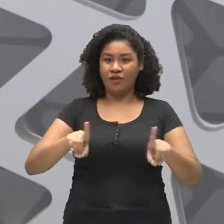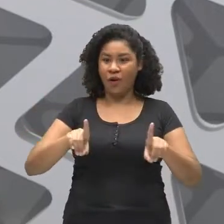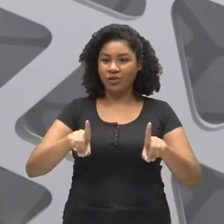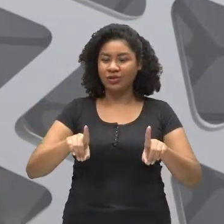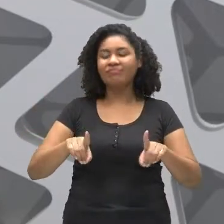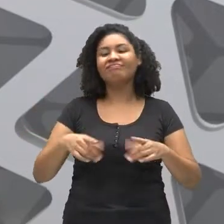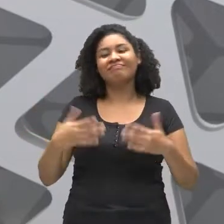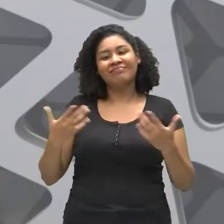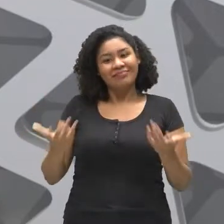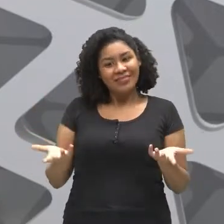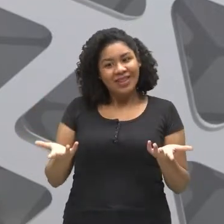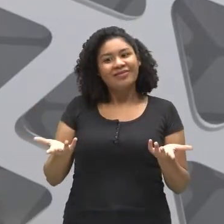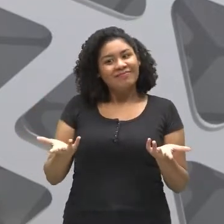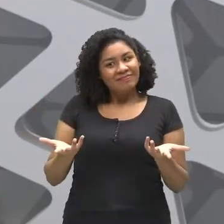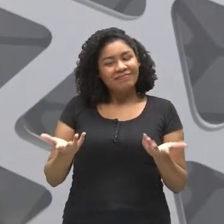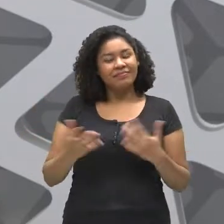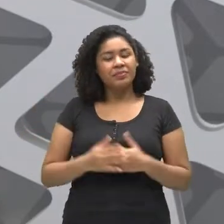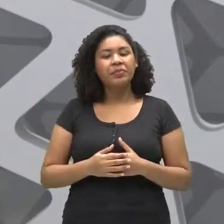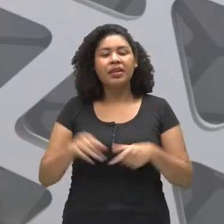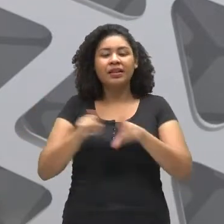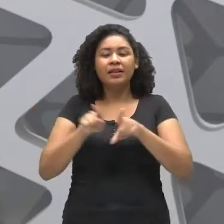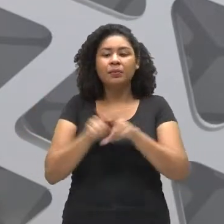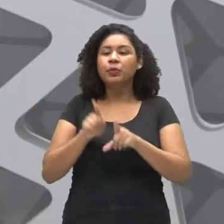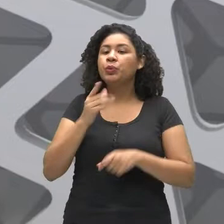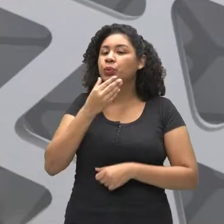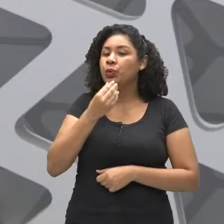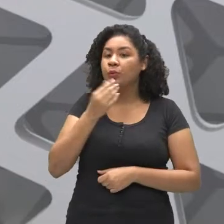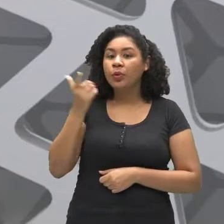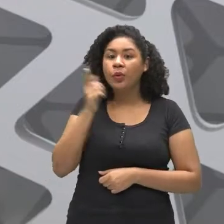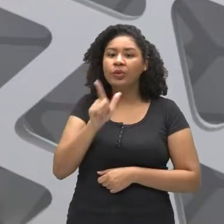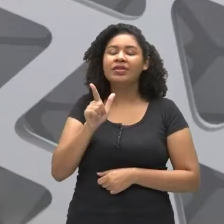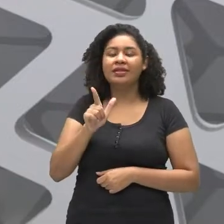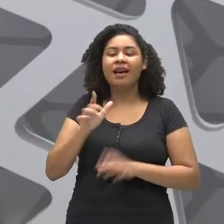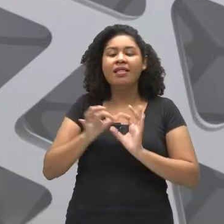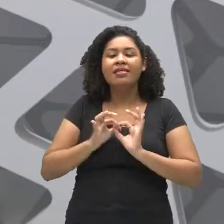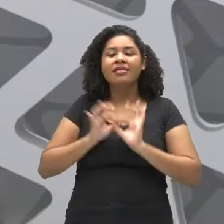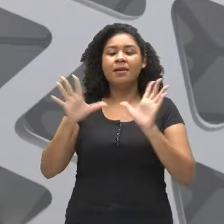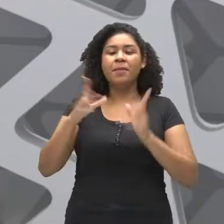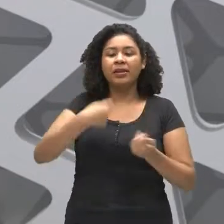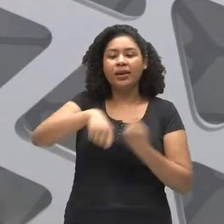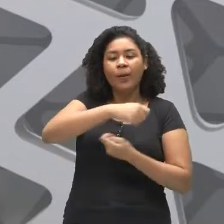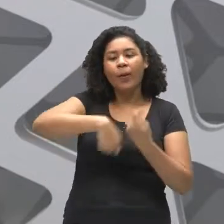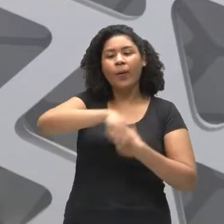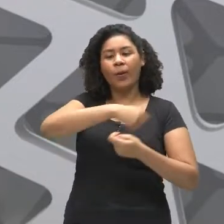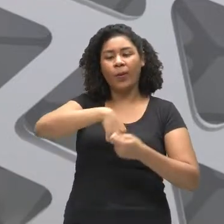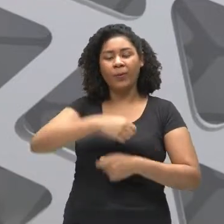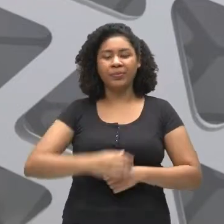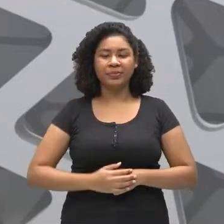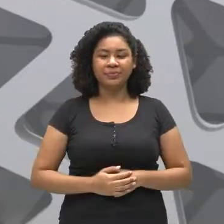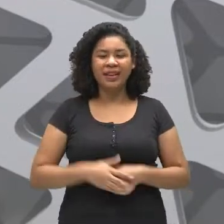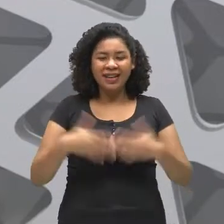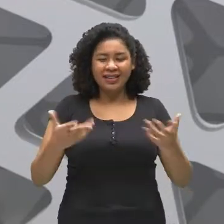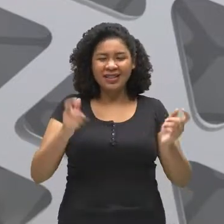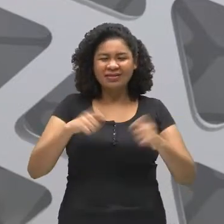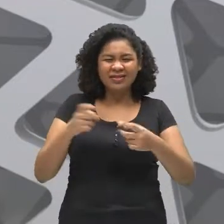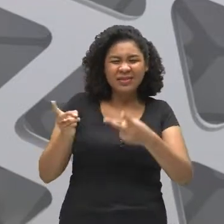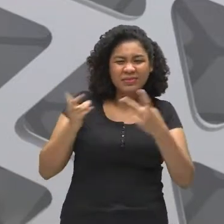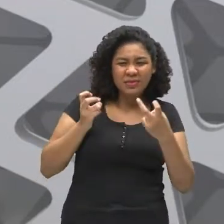para ele também era essa liberdade política e econômica. Então, como vocês podem observar, não era apenas uma